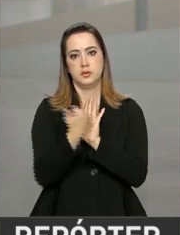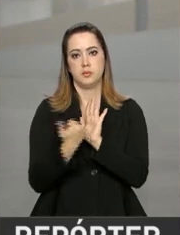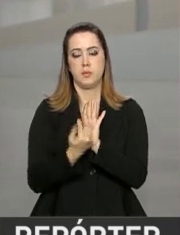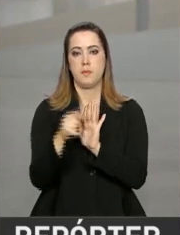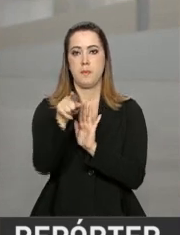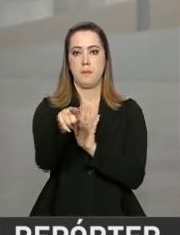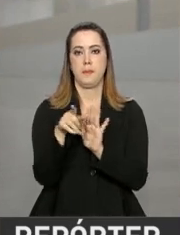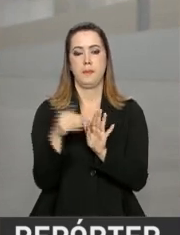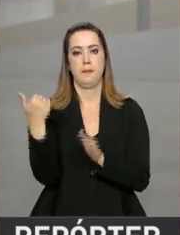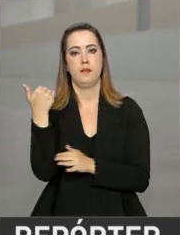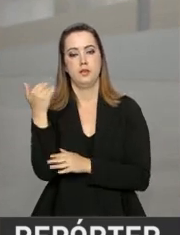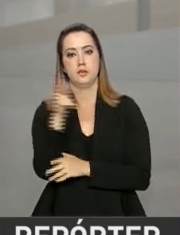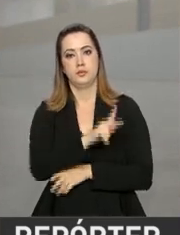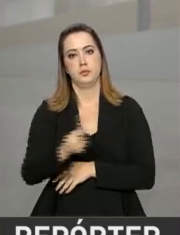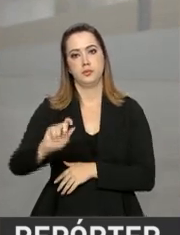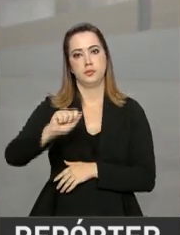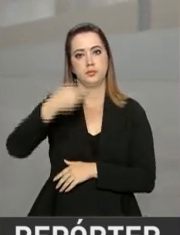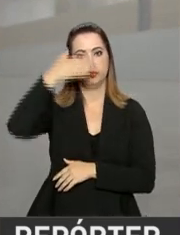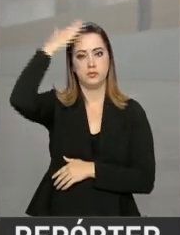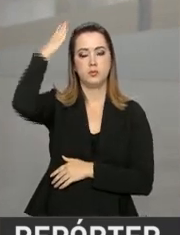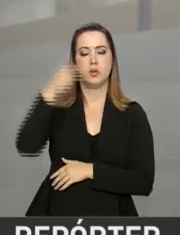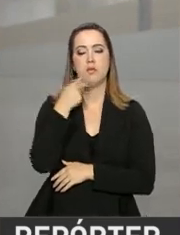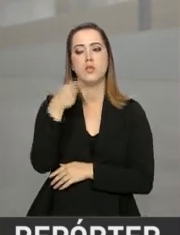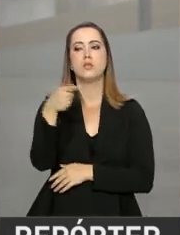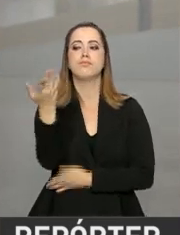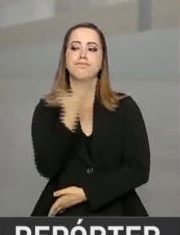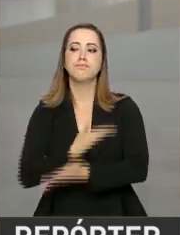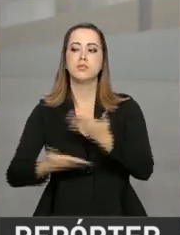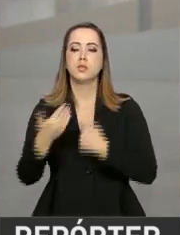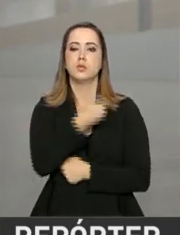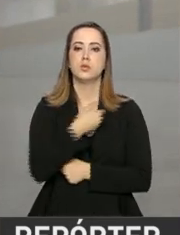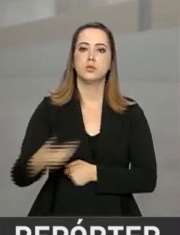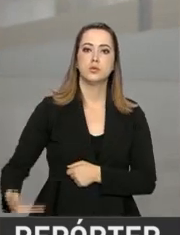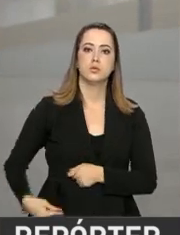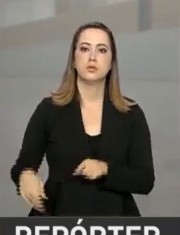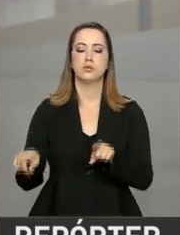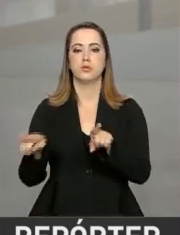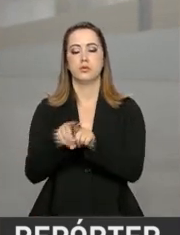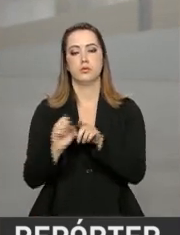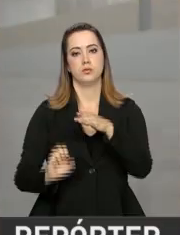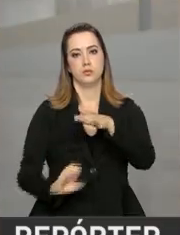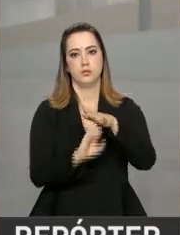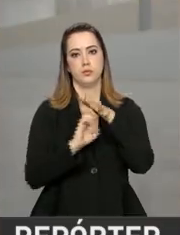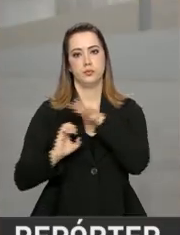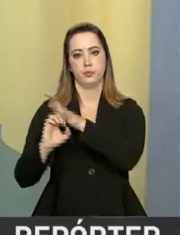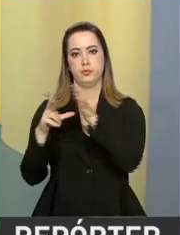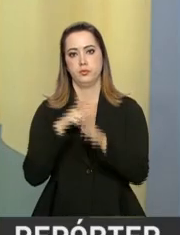financiamento. O presidente Michel Temer falou dessa parceria entre o governo e a iniciativa privada.